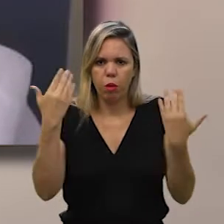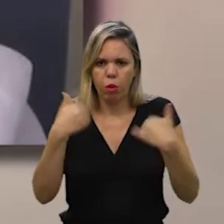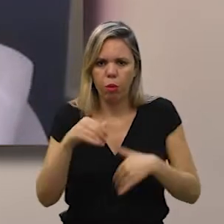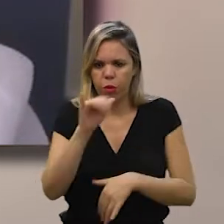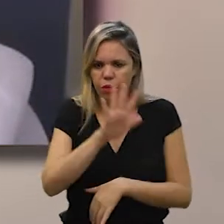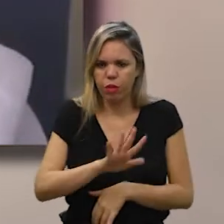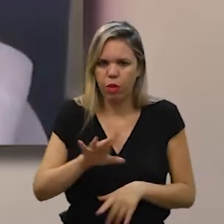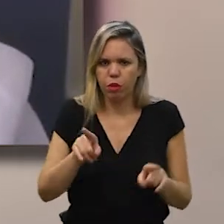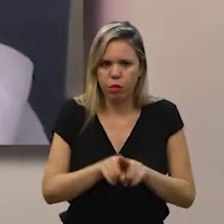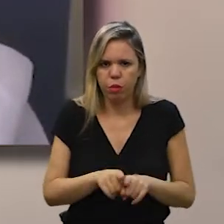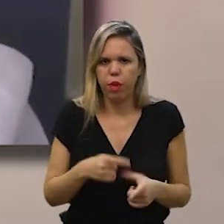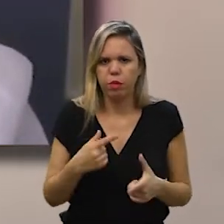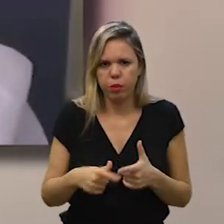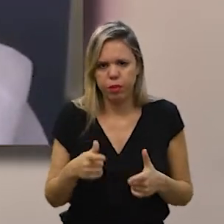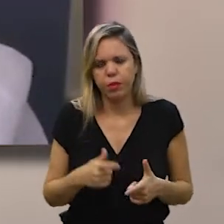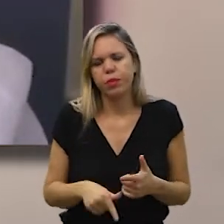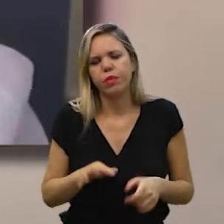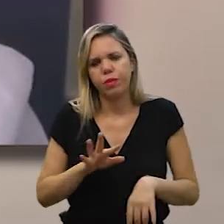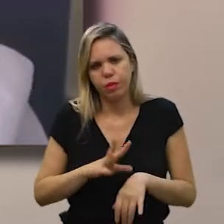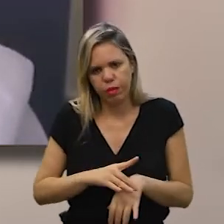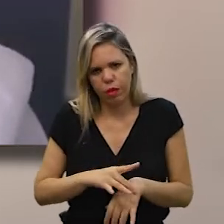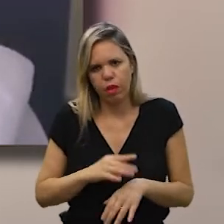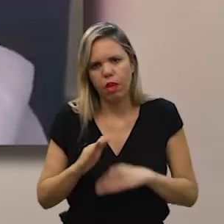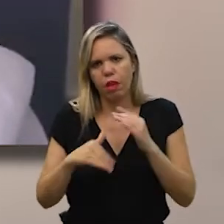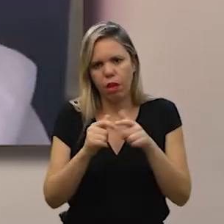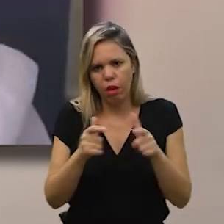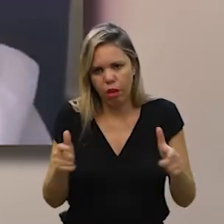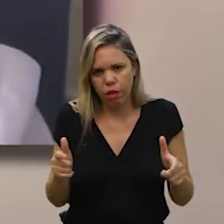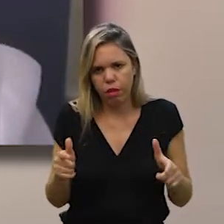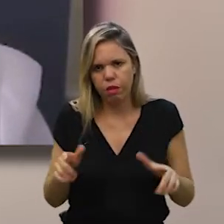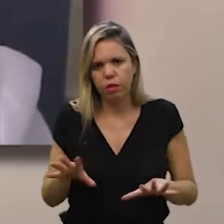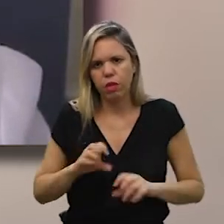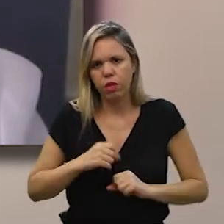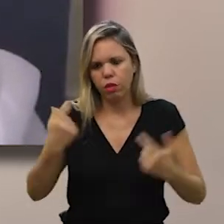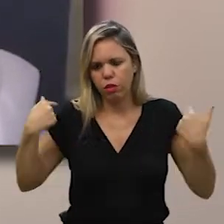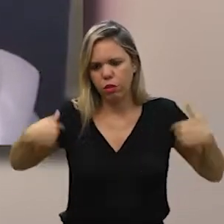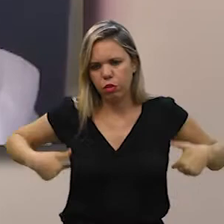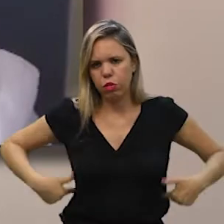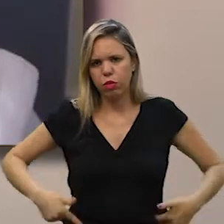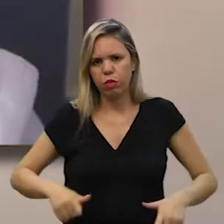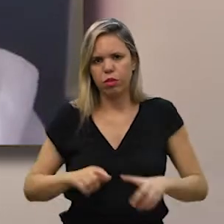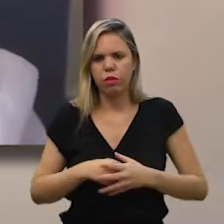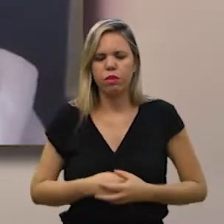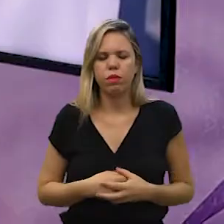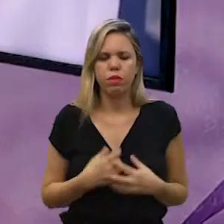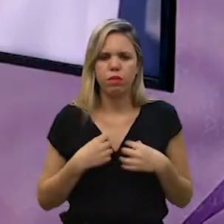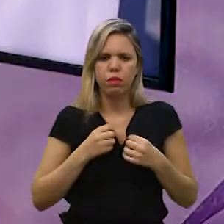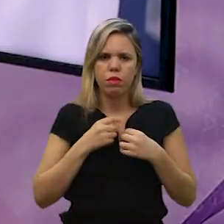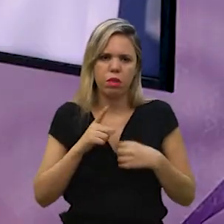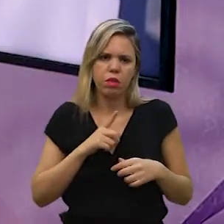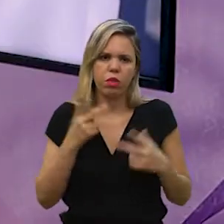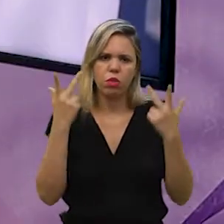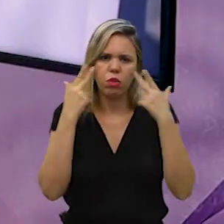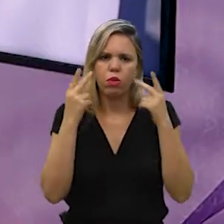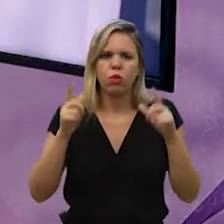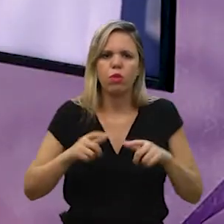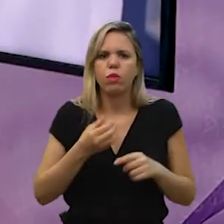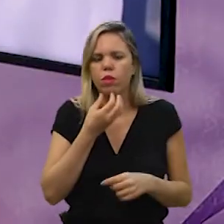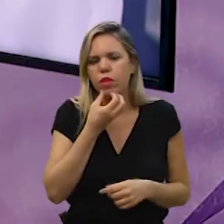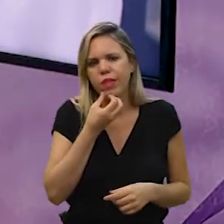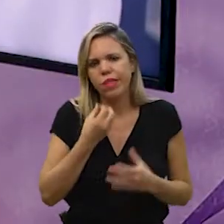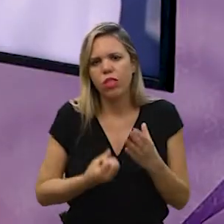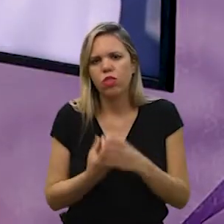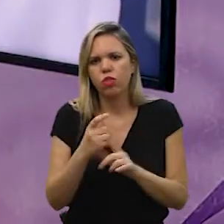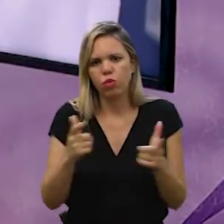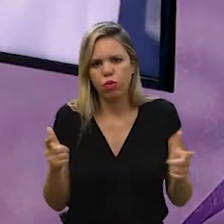estético, e sim também o fato da doença poder evoluir e acometer outros lugares do corpo. E tem, normalmente, um lugar